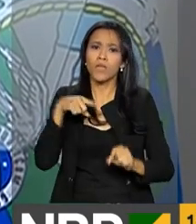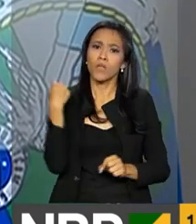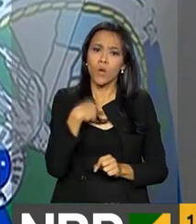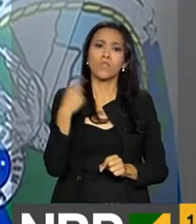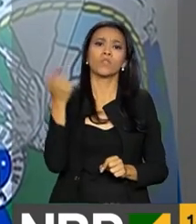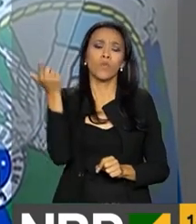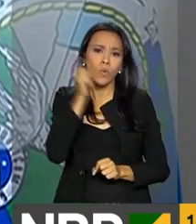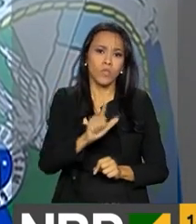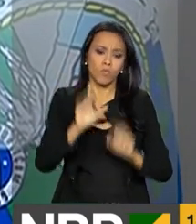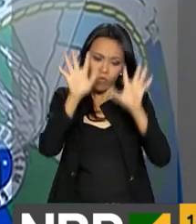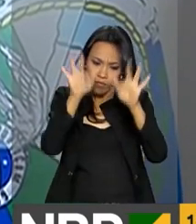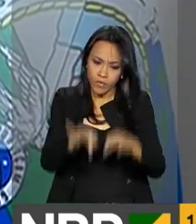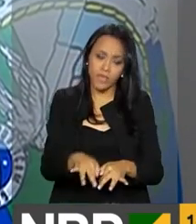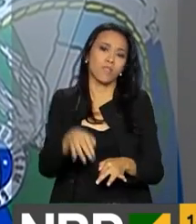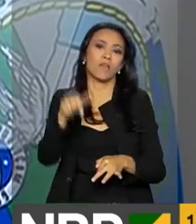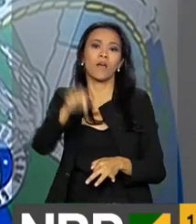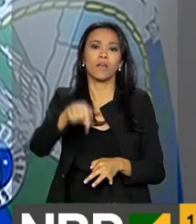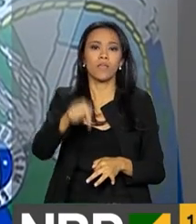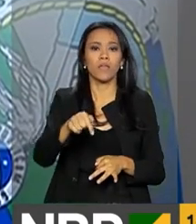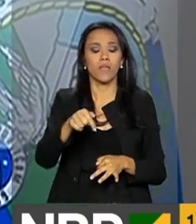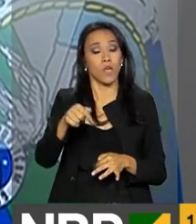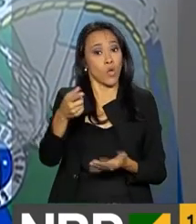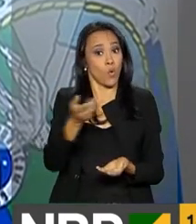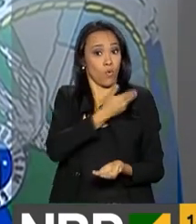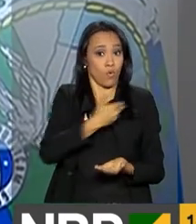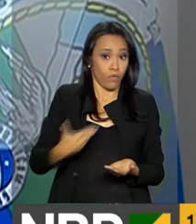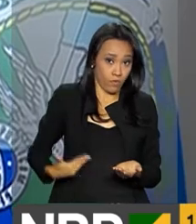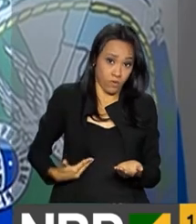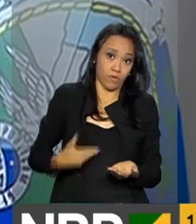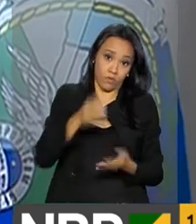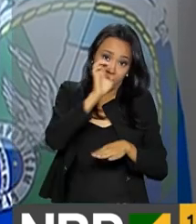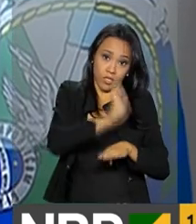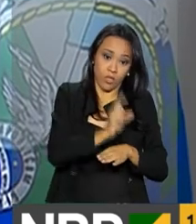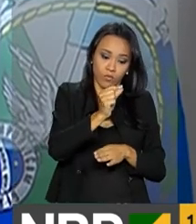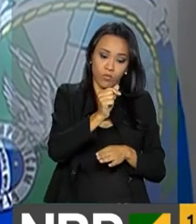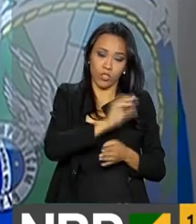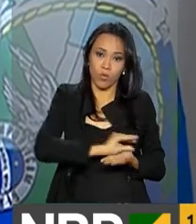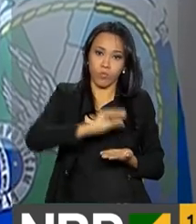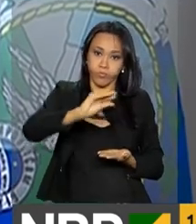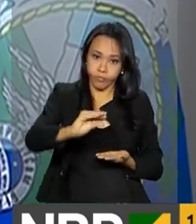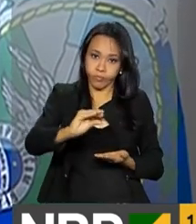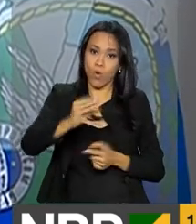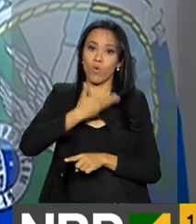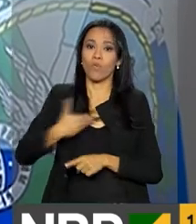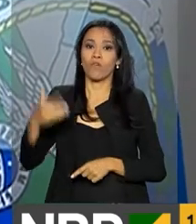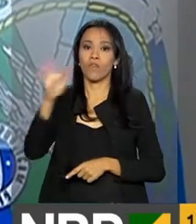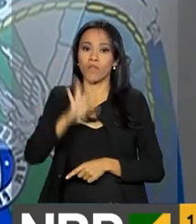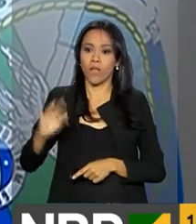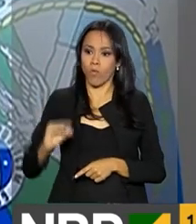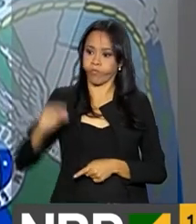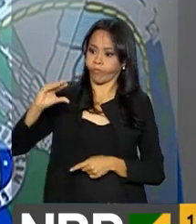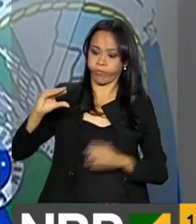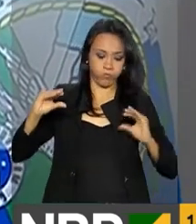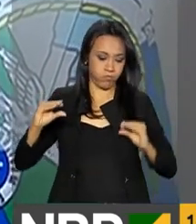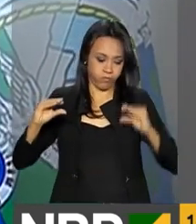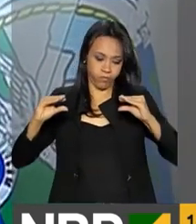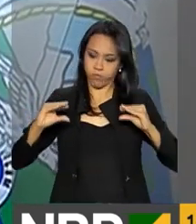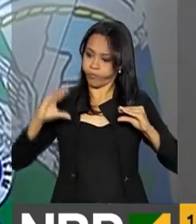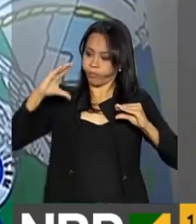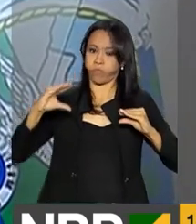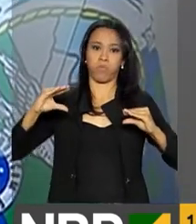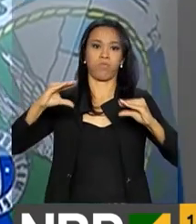as obras. O Estado põe um pedacinho, a União Federal põe um pedação e nós vamos concluir essa obra aqui